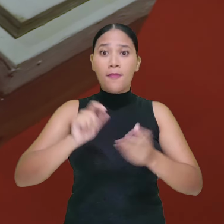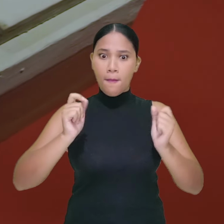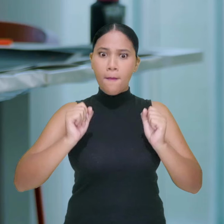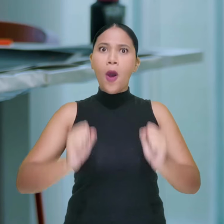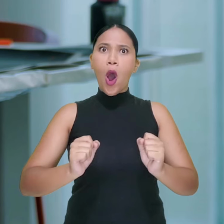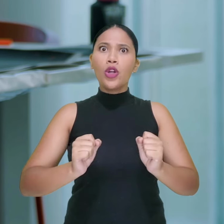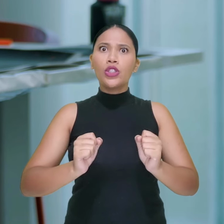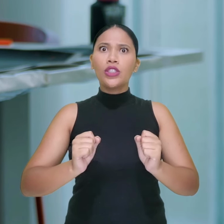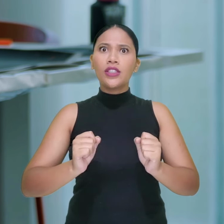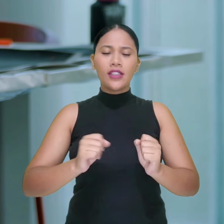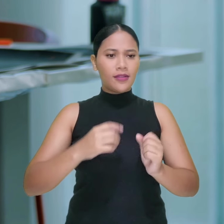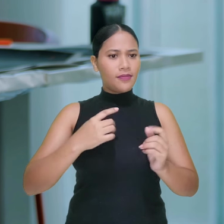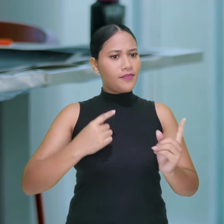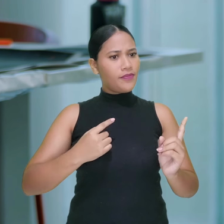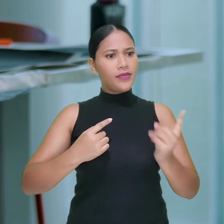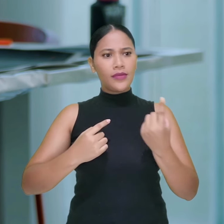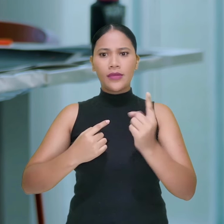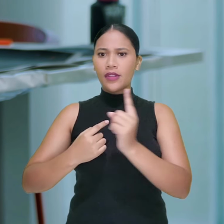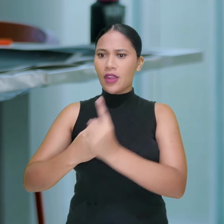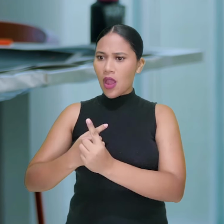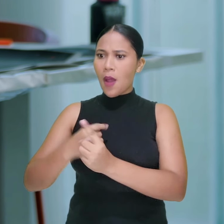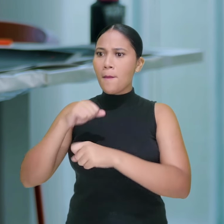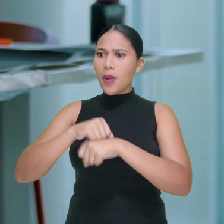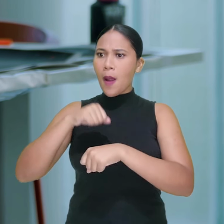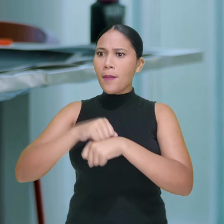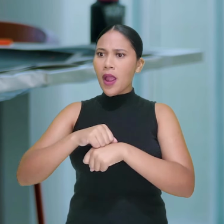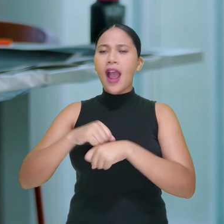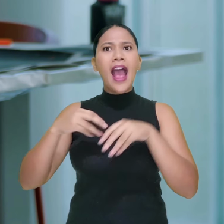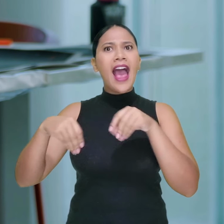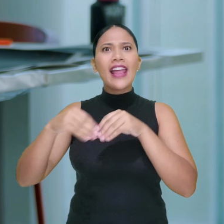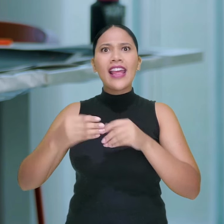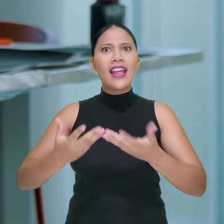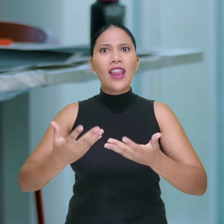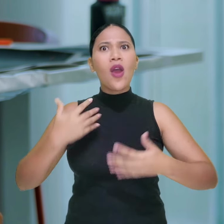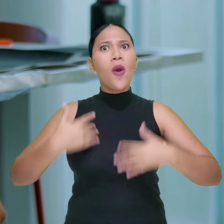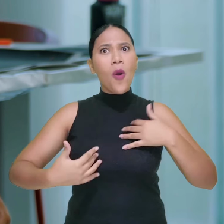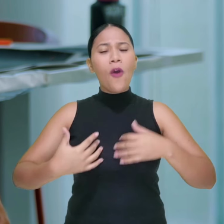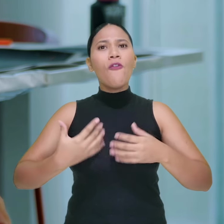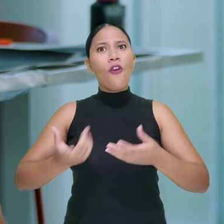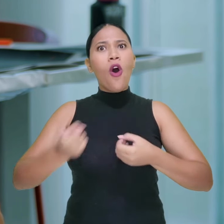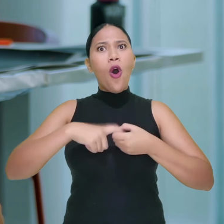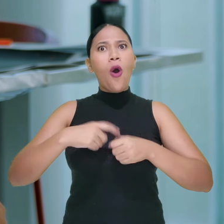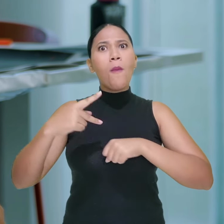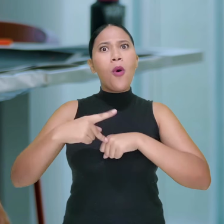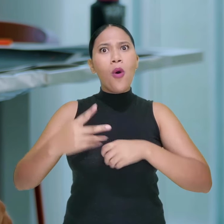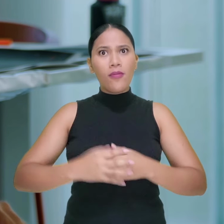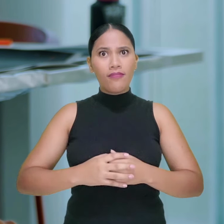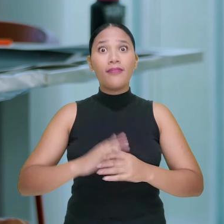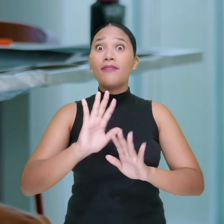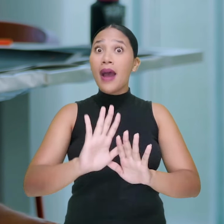de revida. O povo planeriano pode chegar a Revenguer e pode voltar a ser bruto e duro e voltar para Planer.